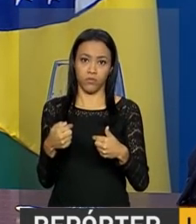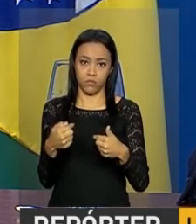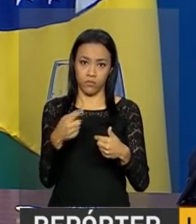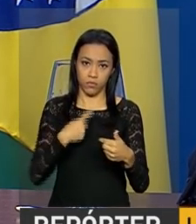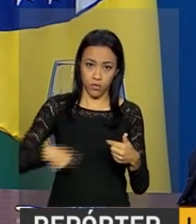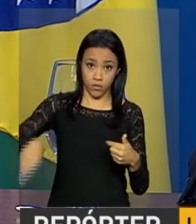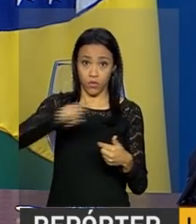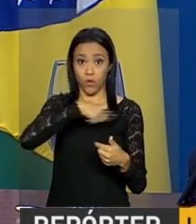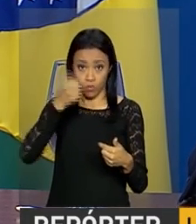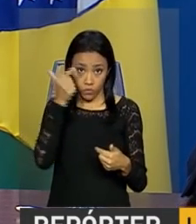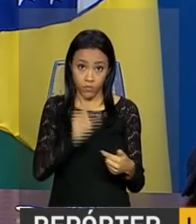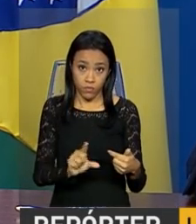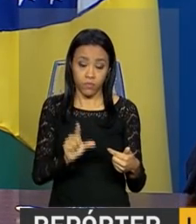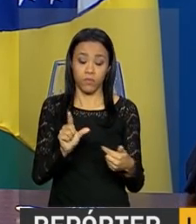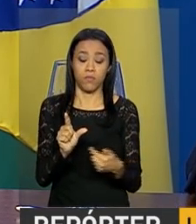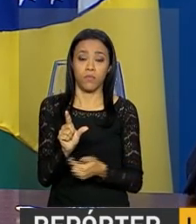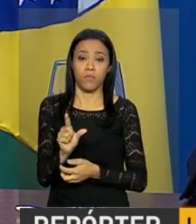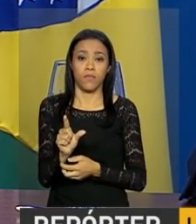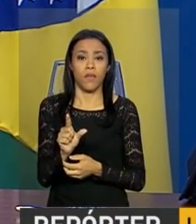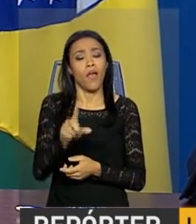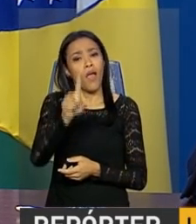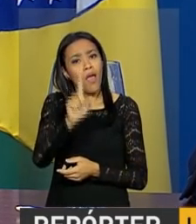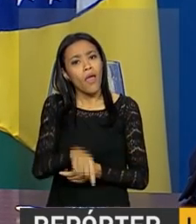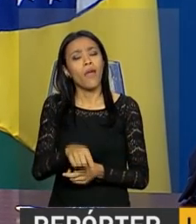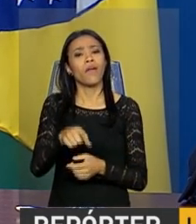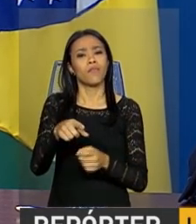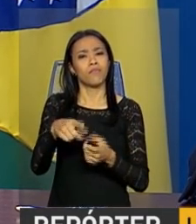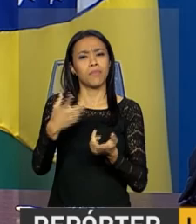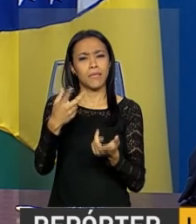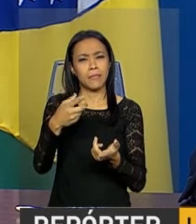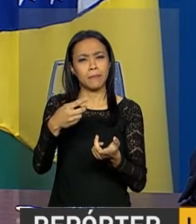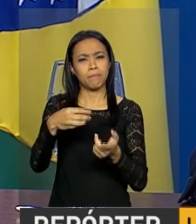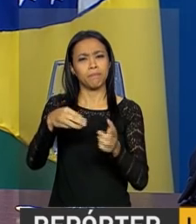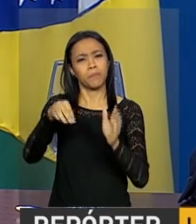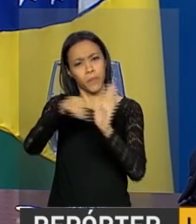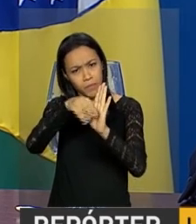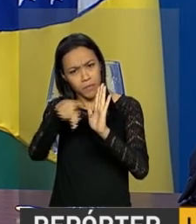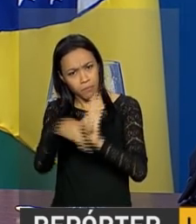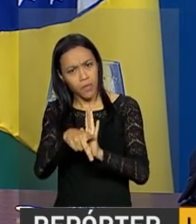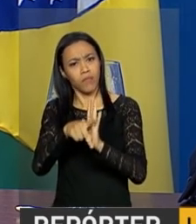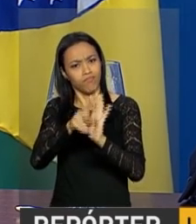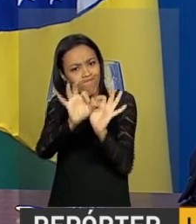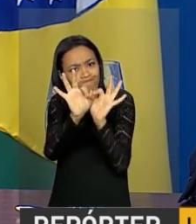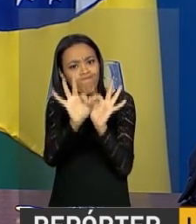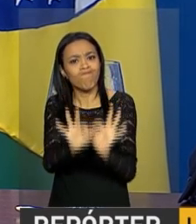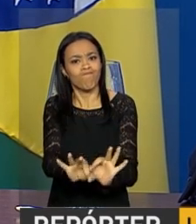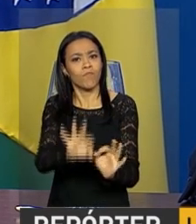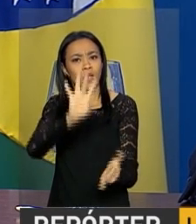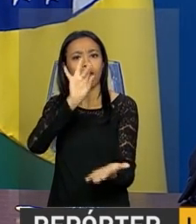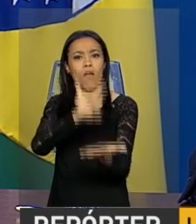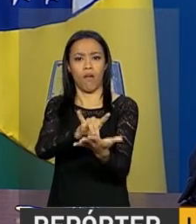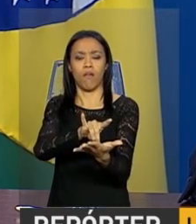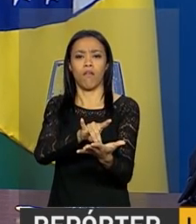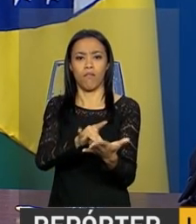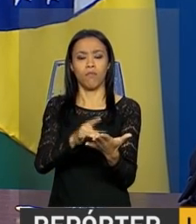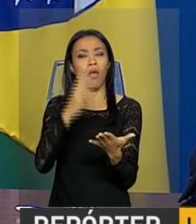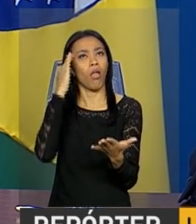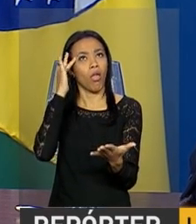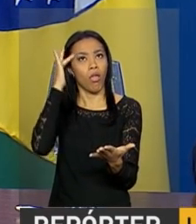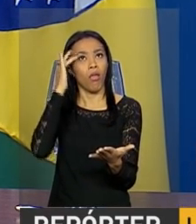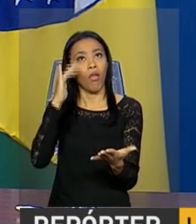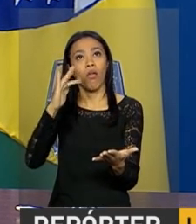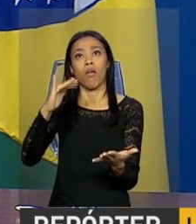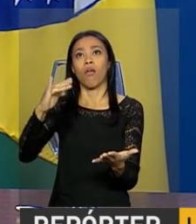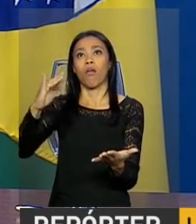chegamos é que a é uma medida realista e que o importante eh e o a melhor